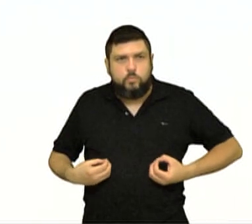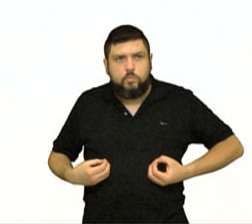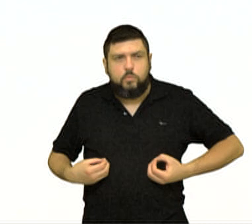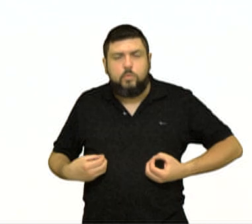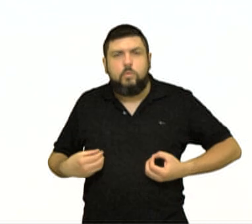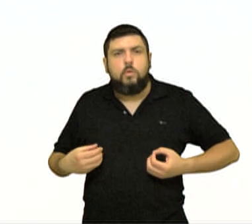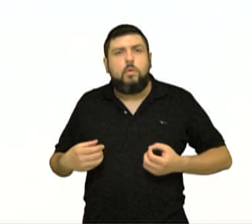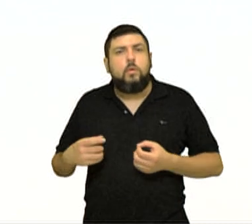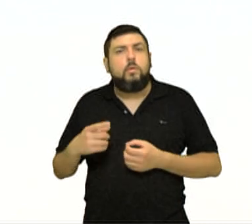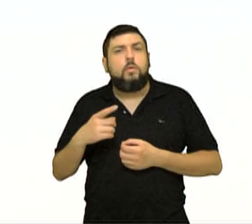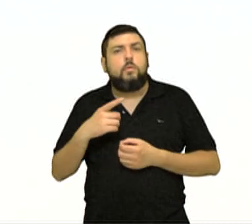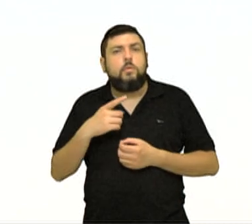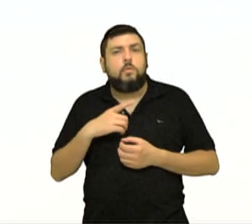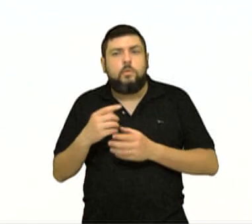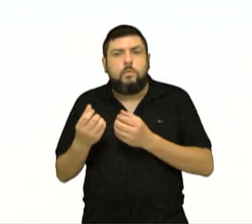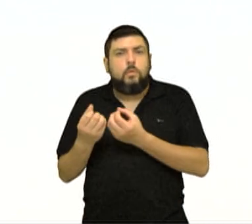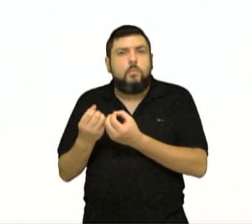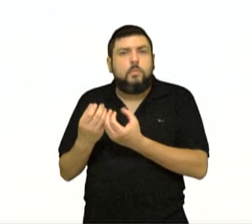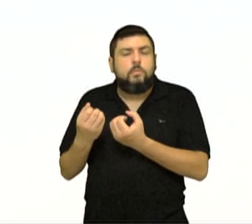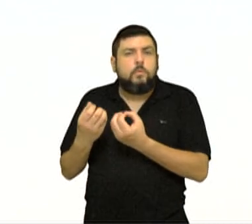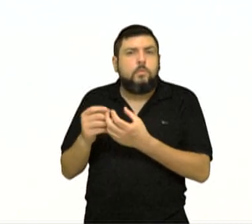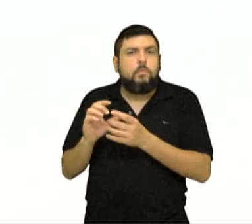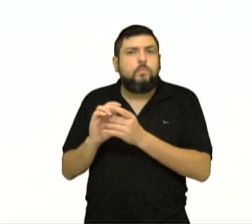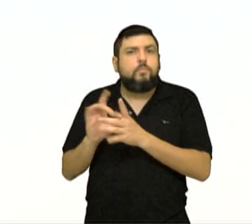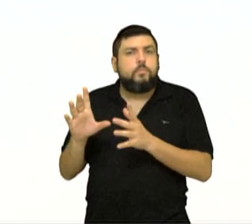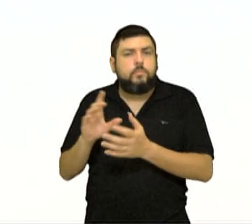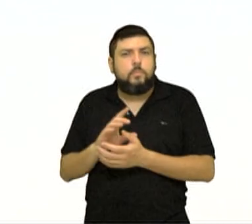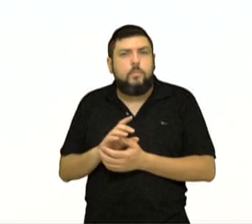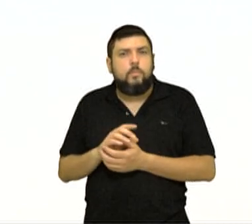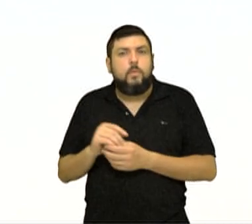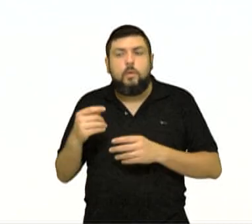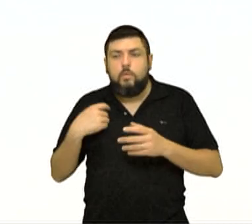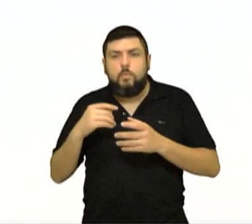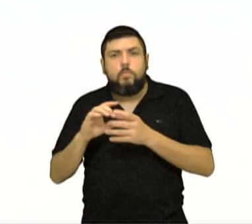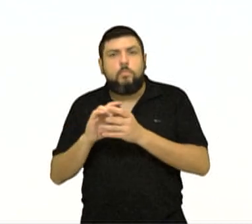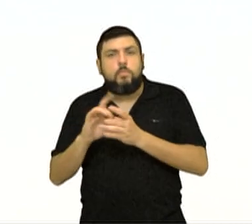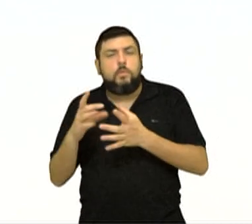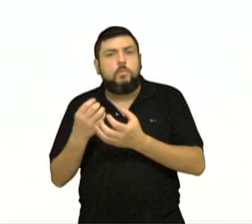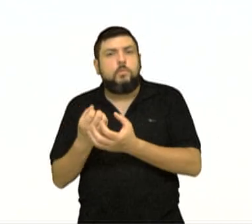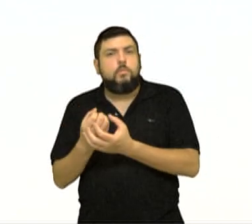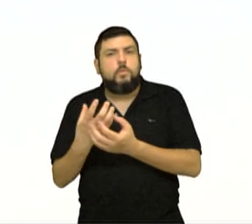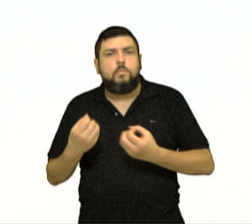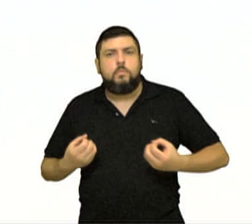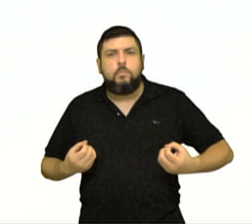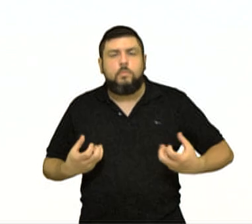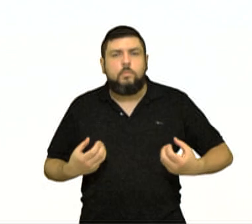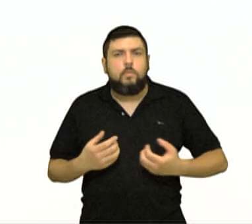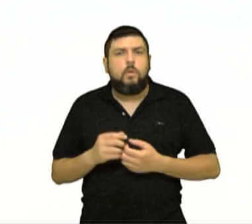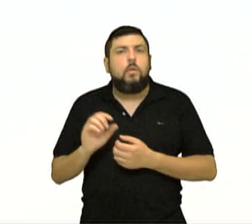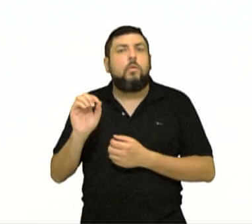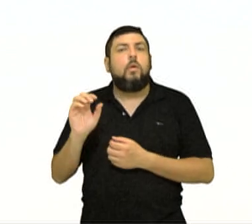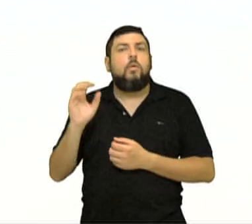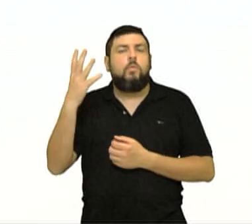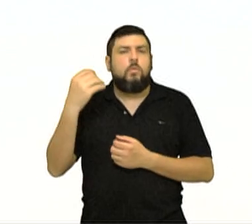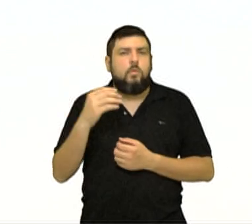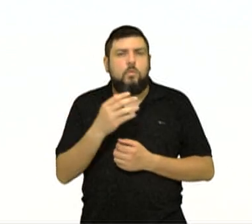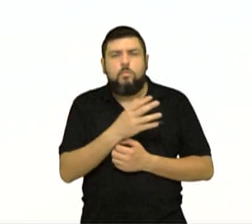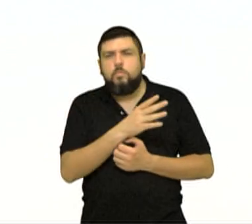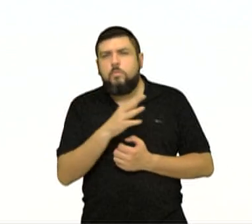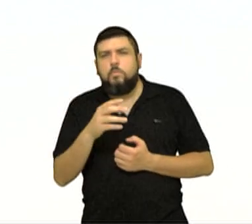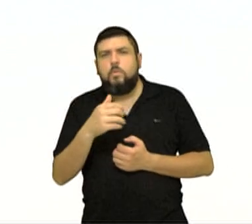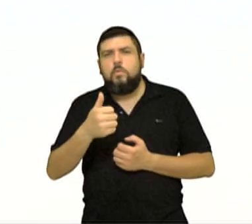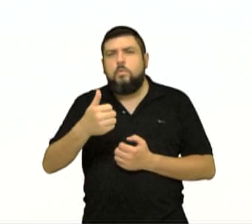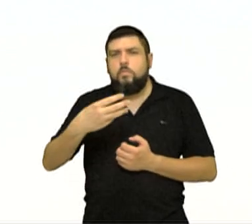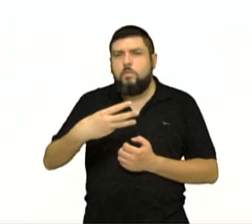com a sua liberação. E nesse processo de liberação que a gente vai chamar de ovulação. Então ele vai acontecer aqui 13º,